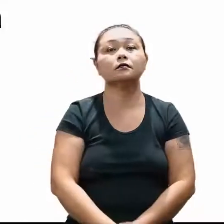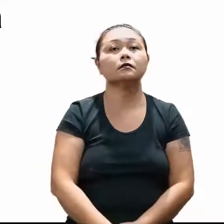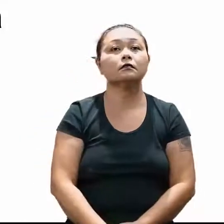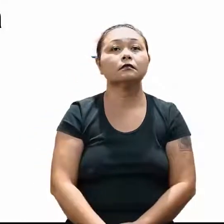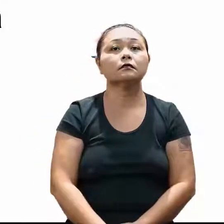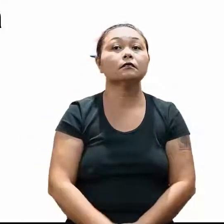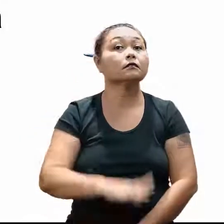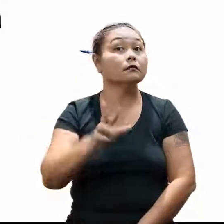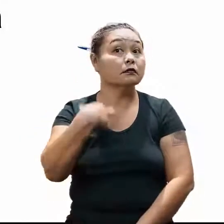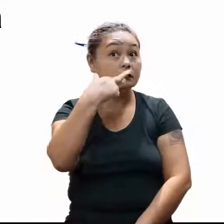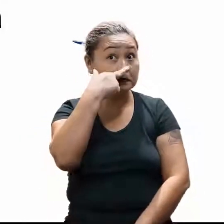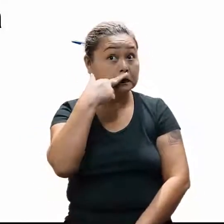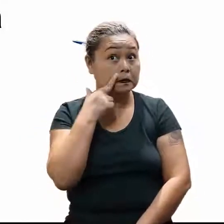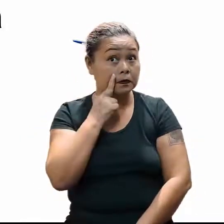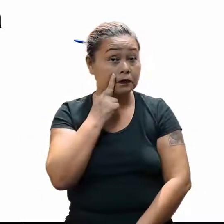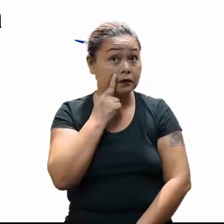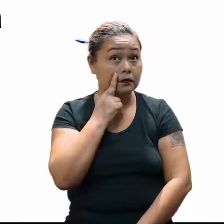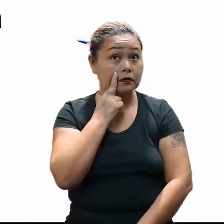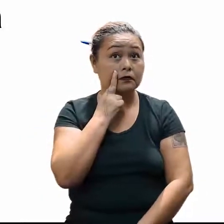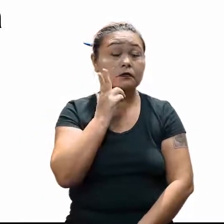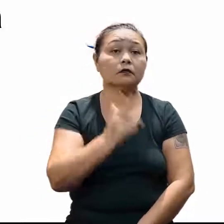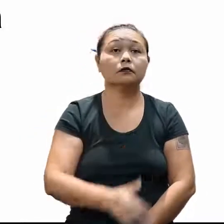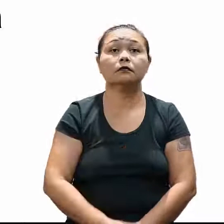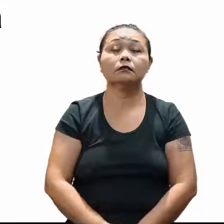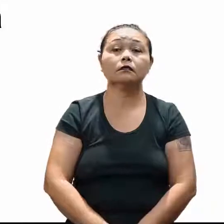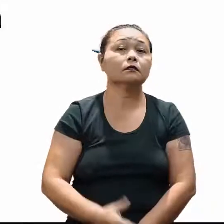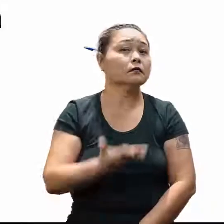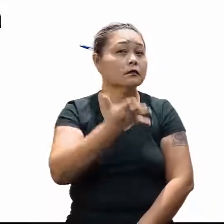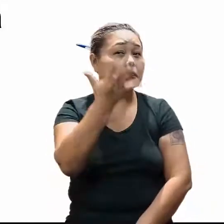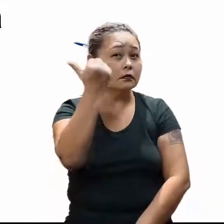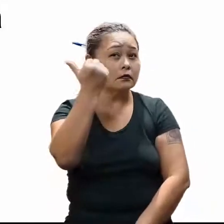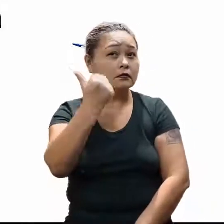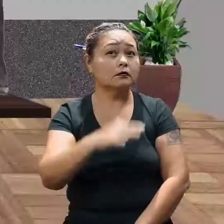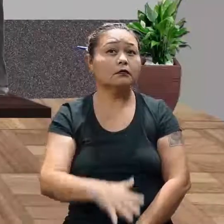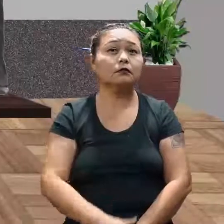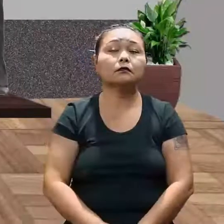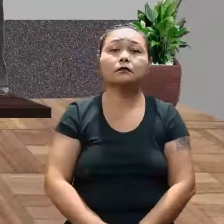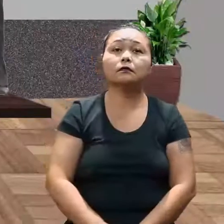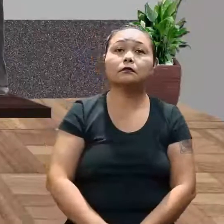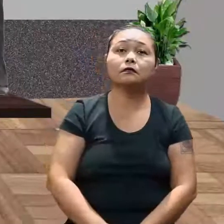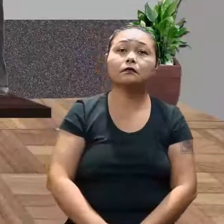Então, Rondon, meus queridos alunos, vem aqui comigo, aluno.